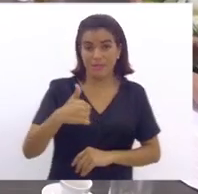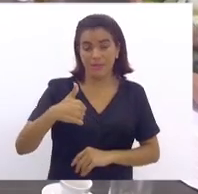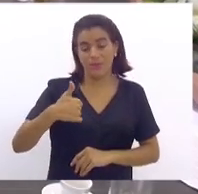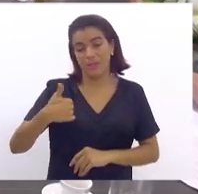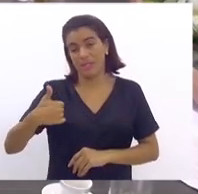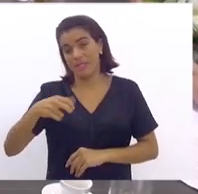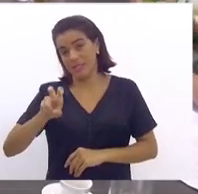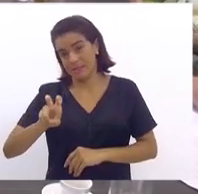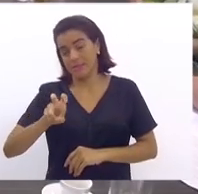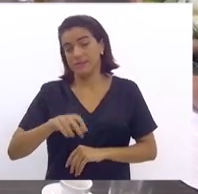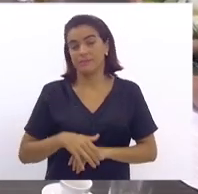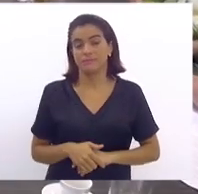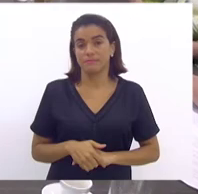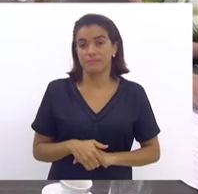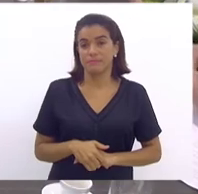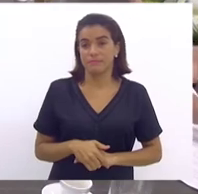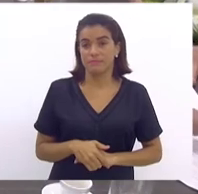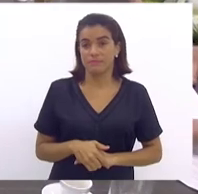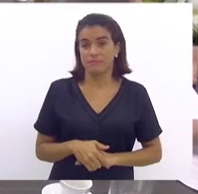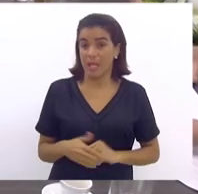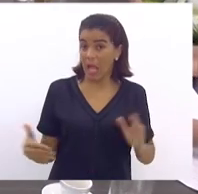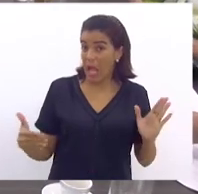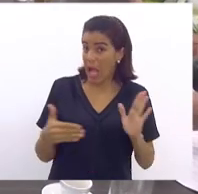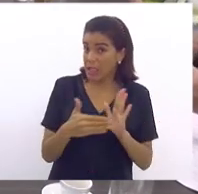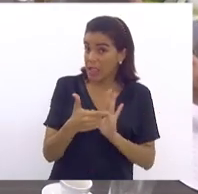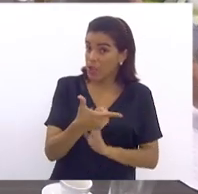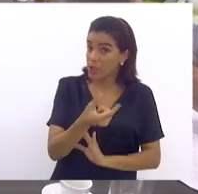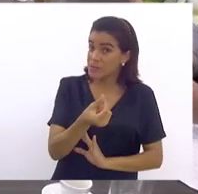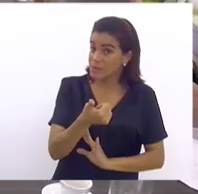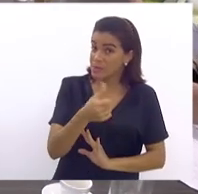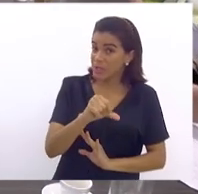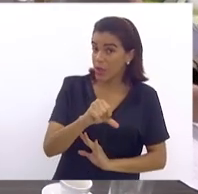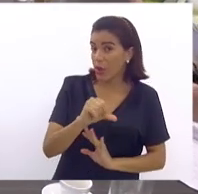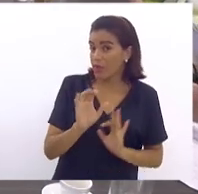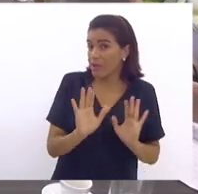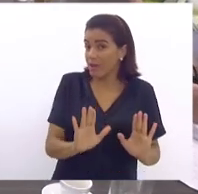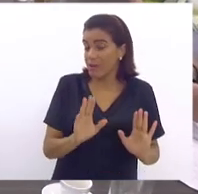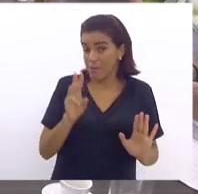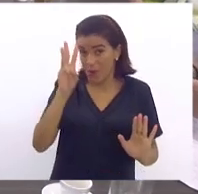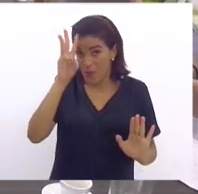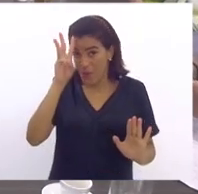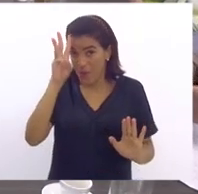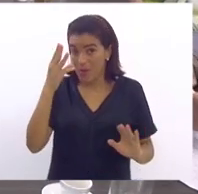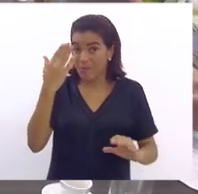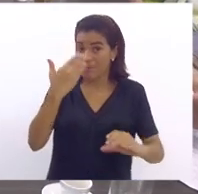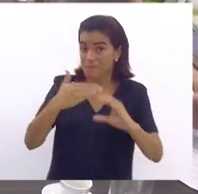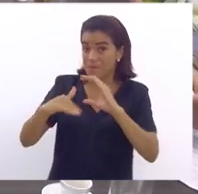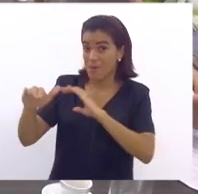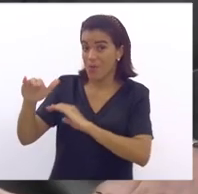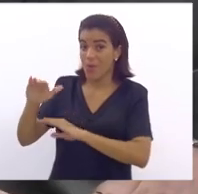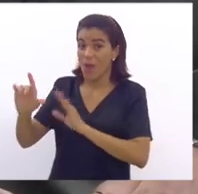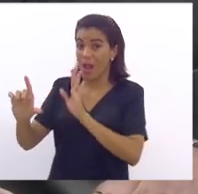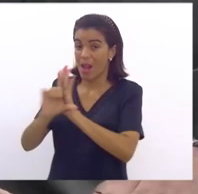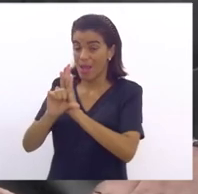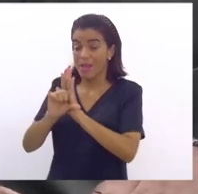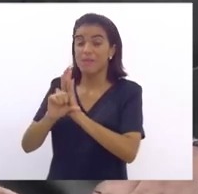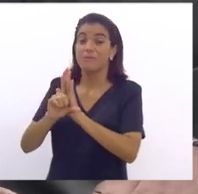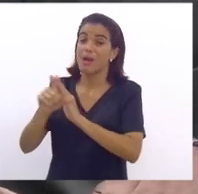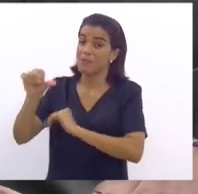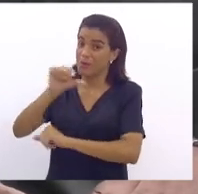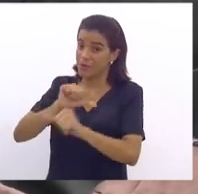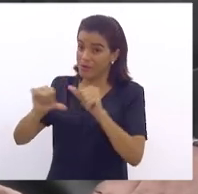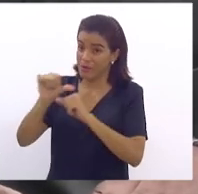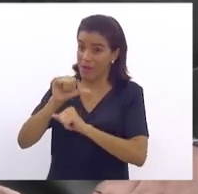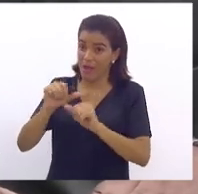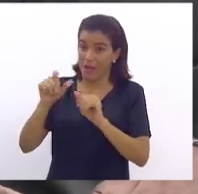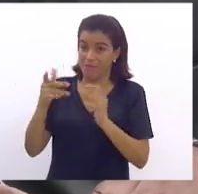1115. É o que está disposto. Pelo menos até 19 valia. Tanto é que o Wilson Witt mandou um projeto de lei para modificar o 1115. Sim. O projeto